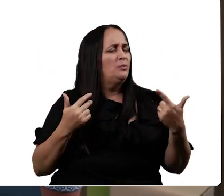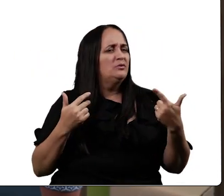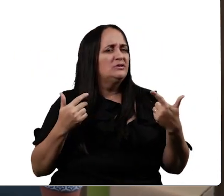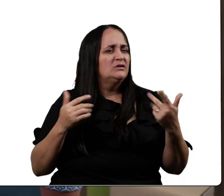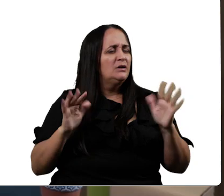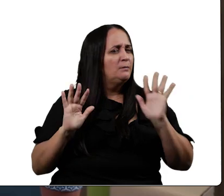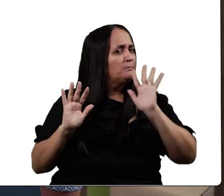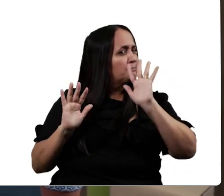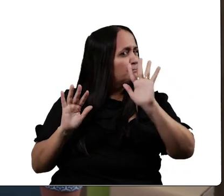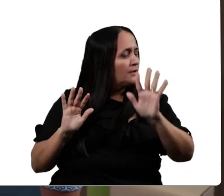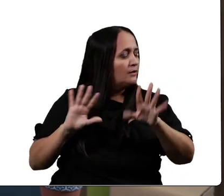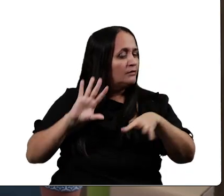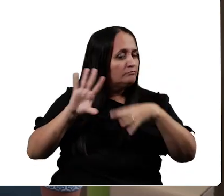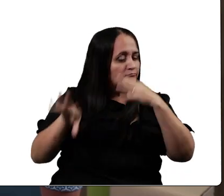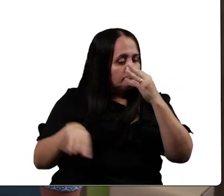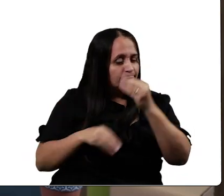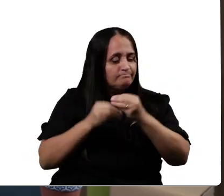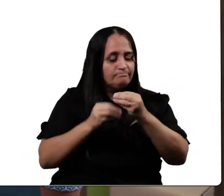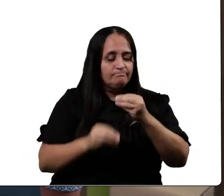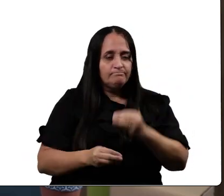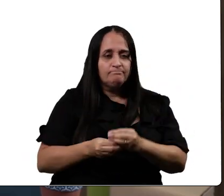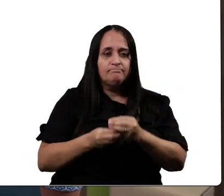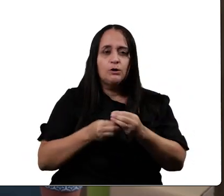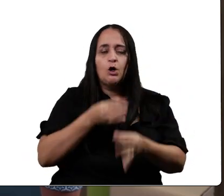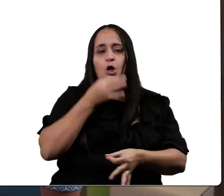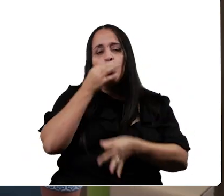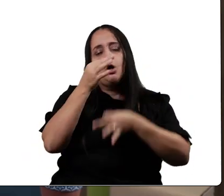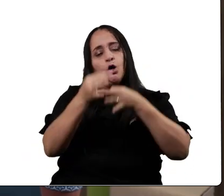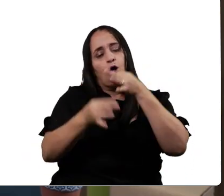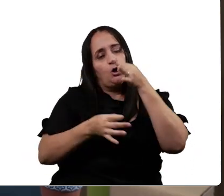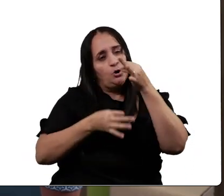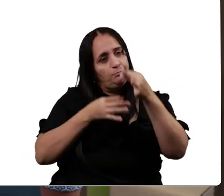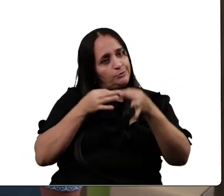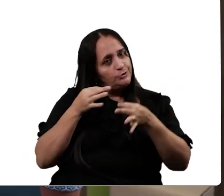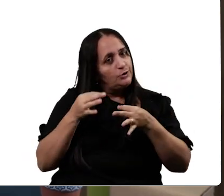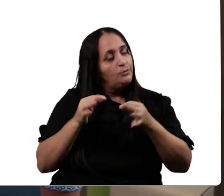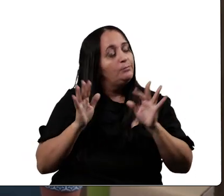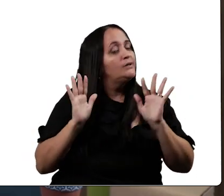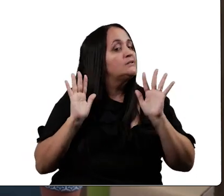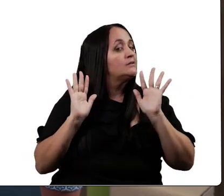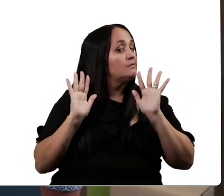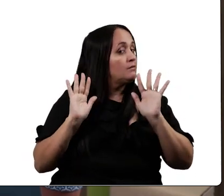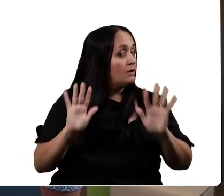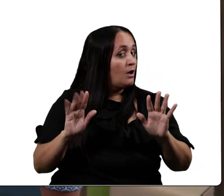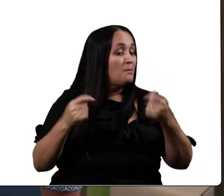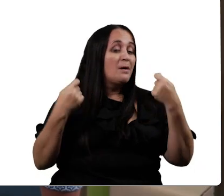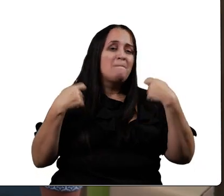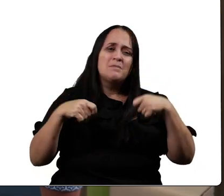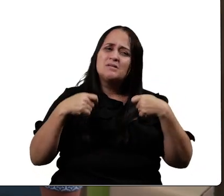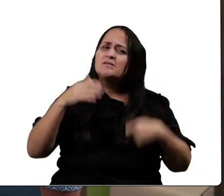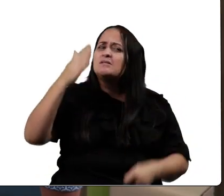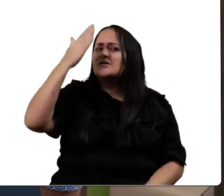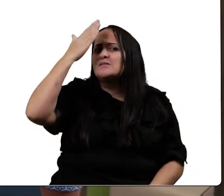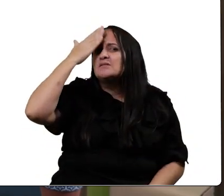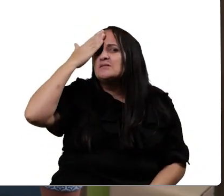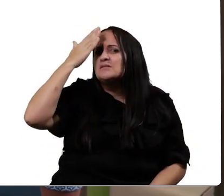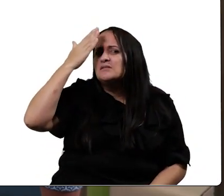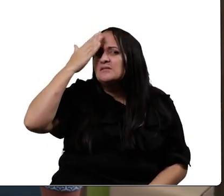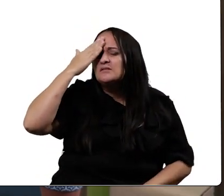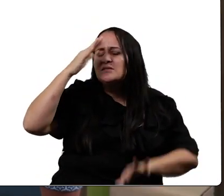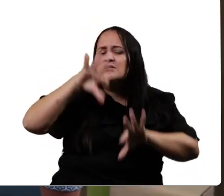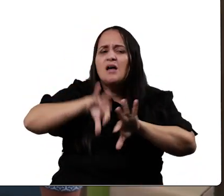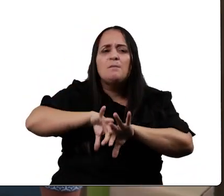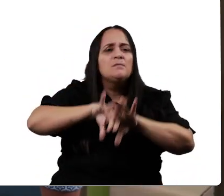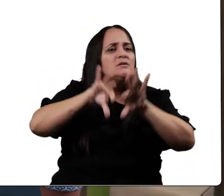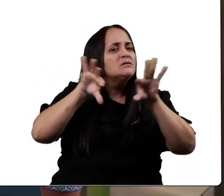além do fato. É importante você saber separar o que é fato